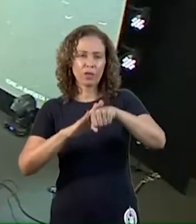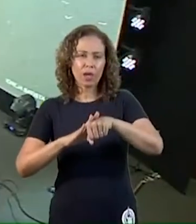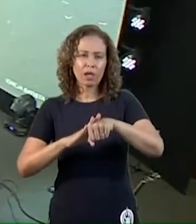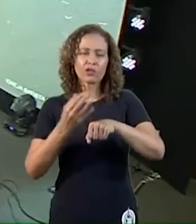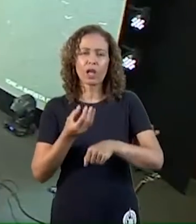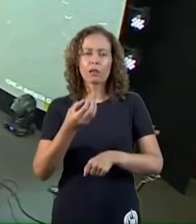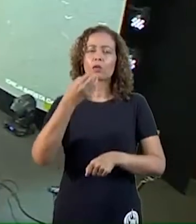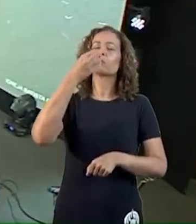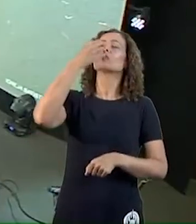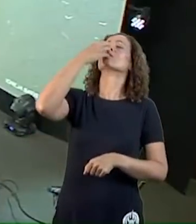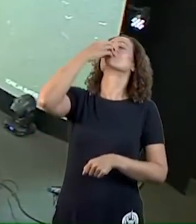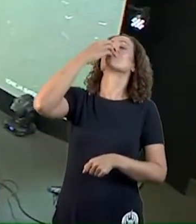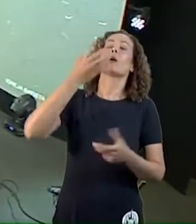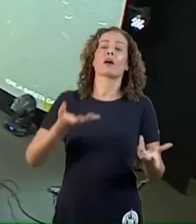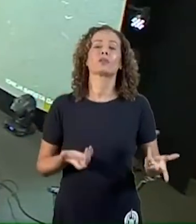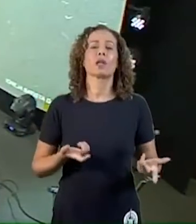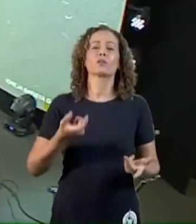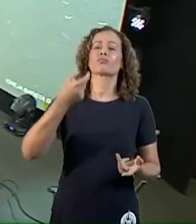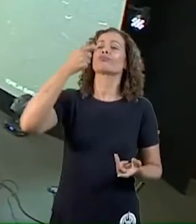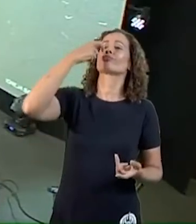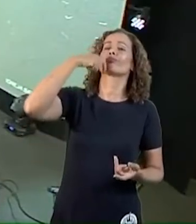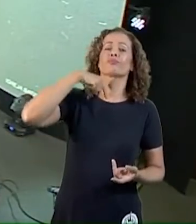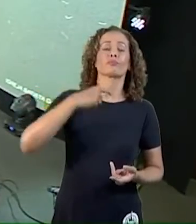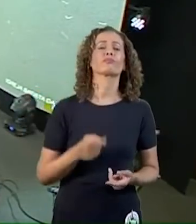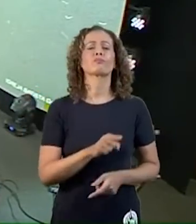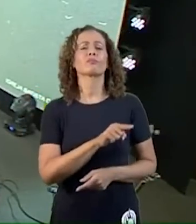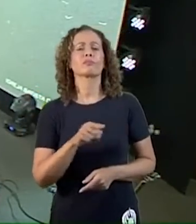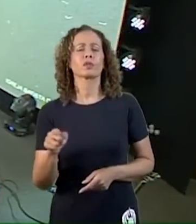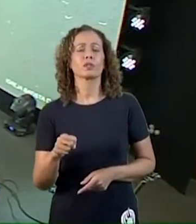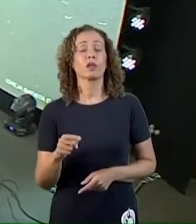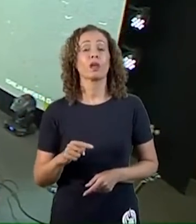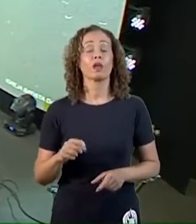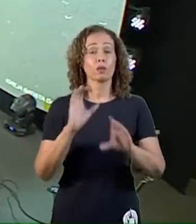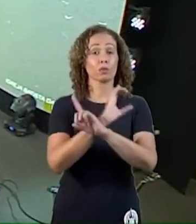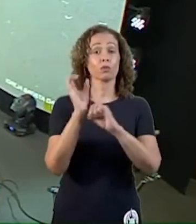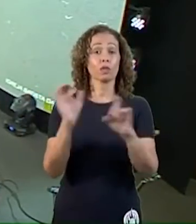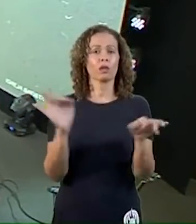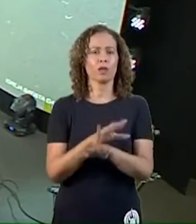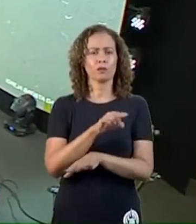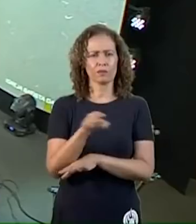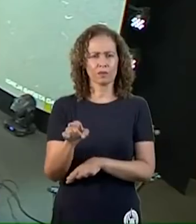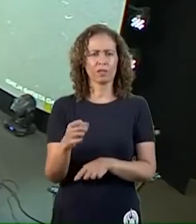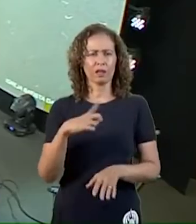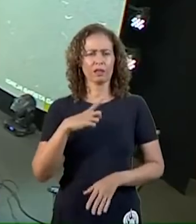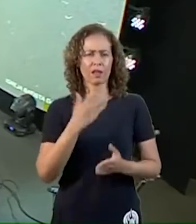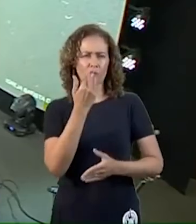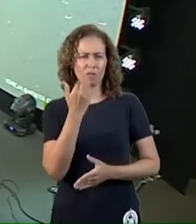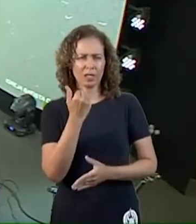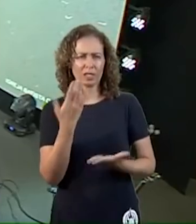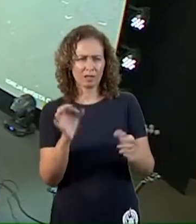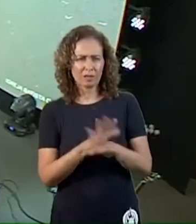está vivo aqui dentro dessa igreja? Você vai ter um prato de comida para comer quando sair daqui? Então você pode aplaudir Jesus por alguma